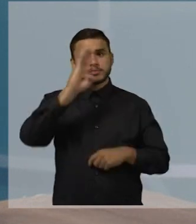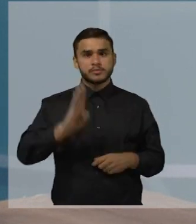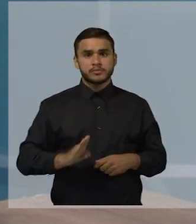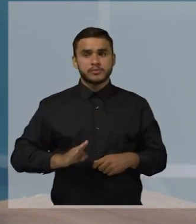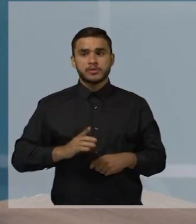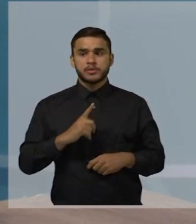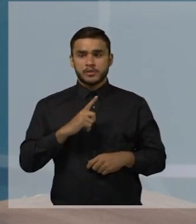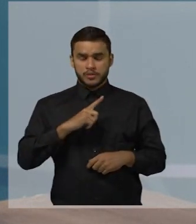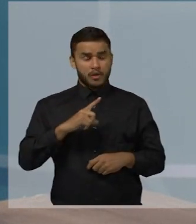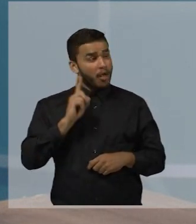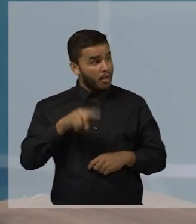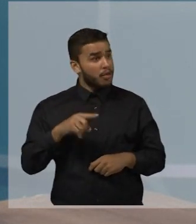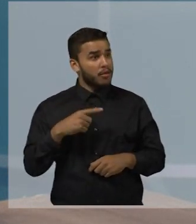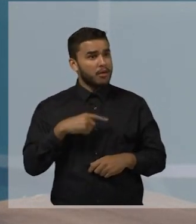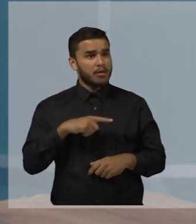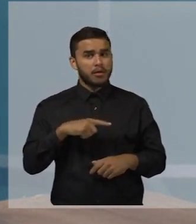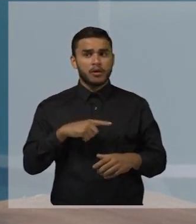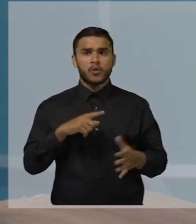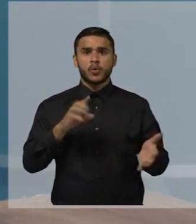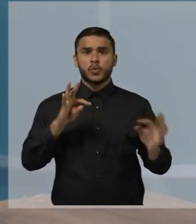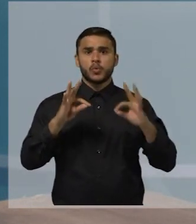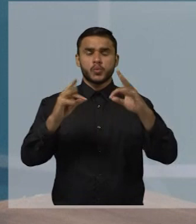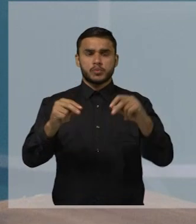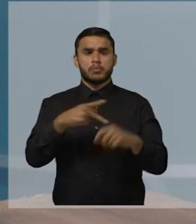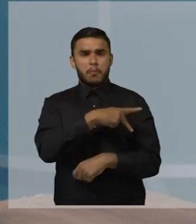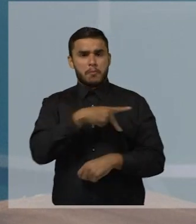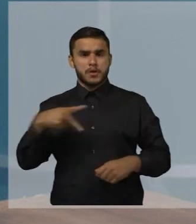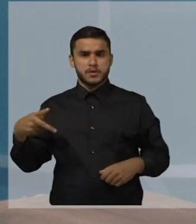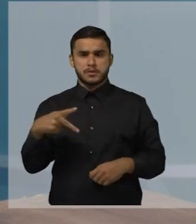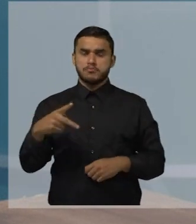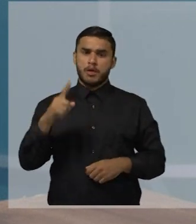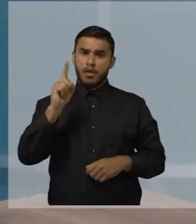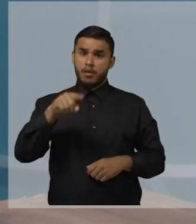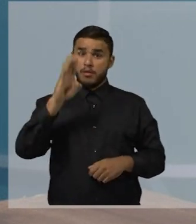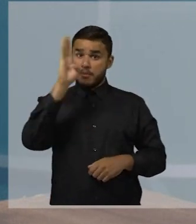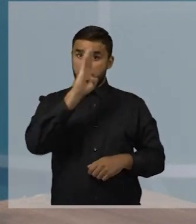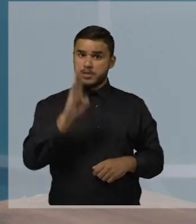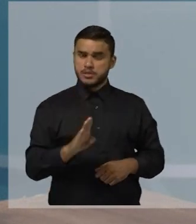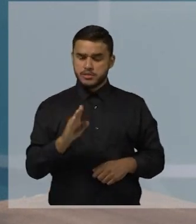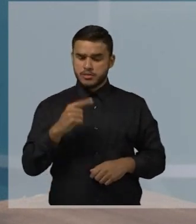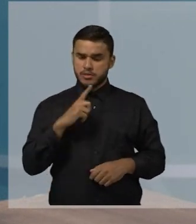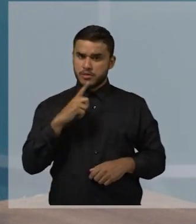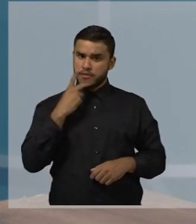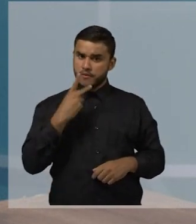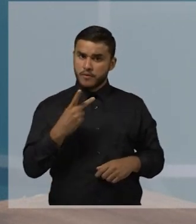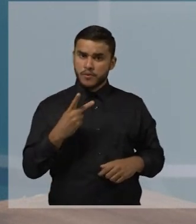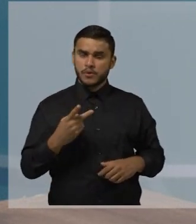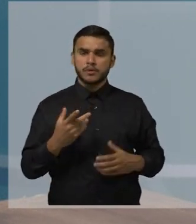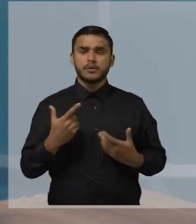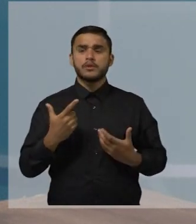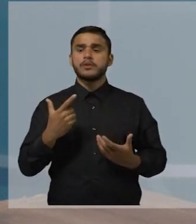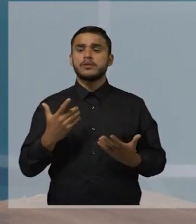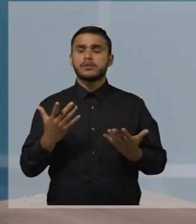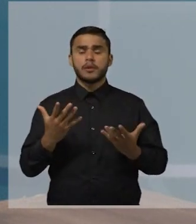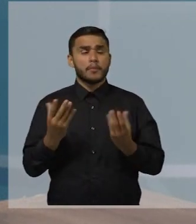O poder central do Estado no Brasil, ele se concentra